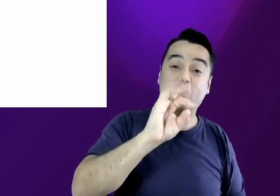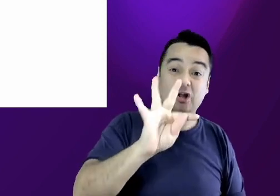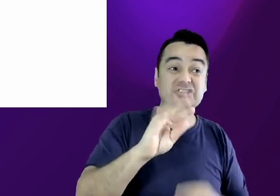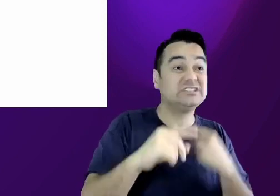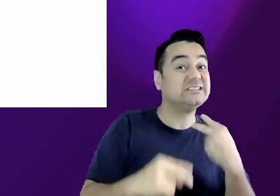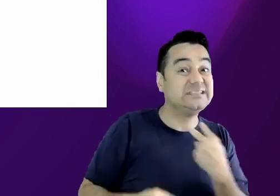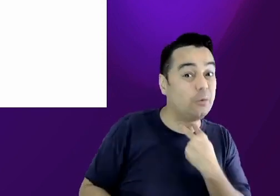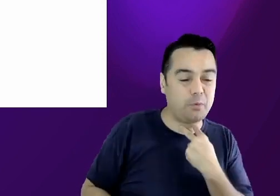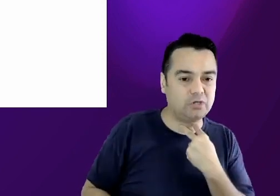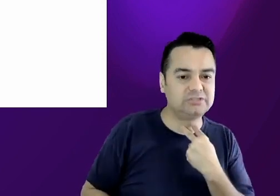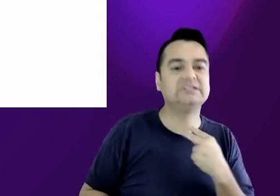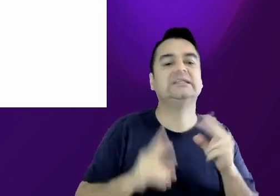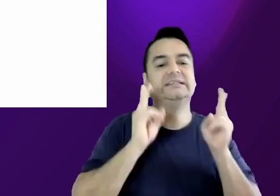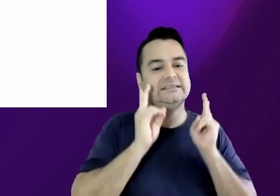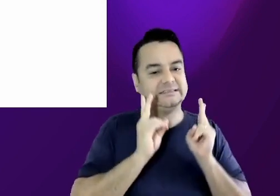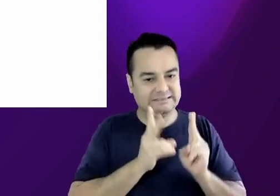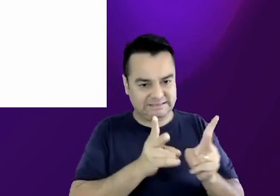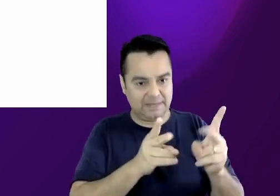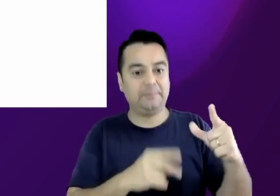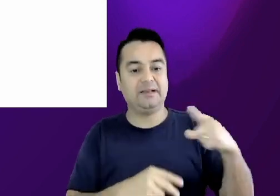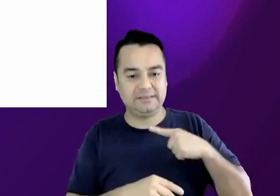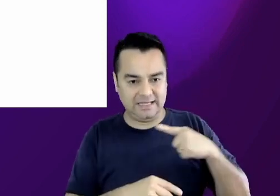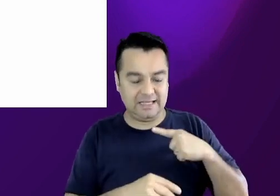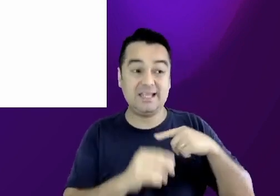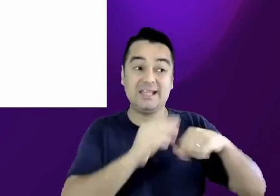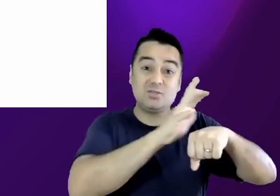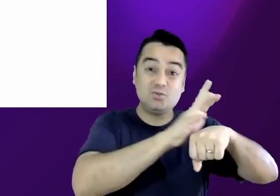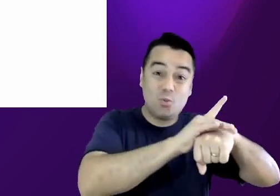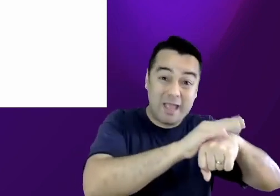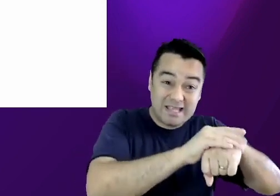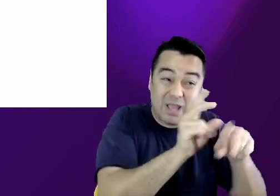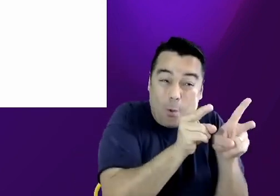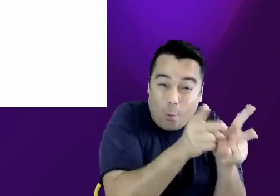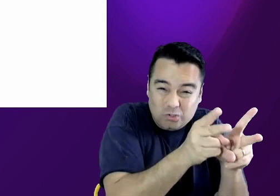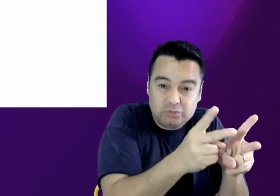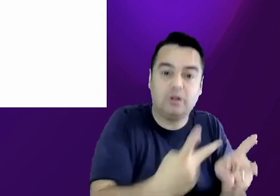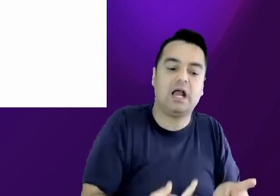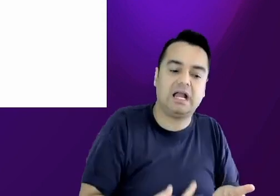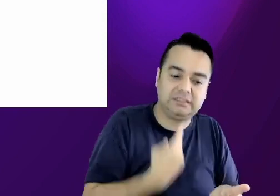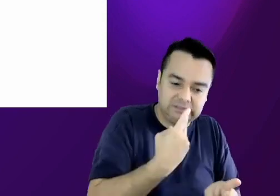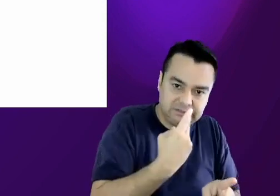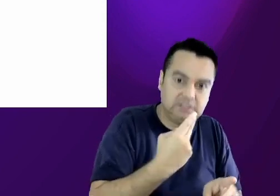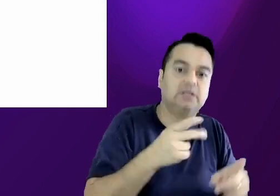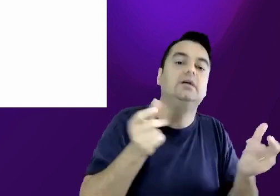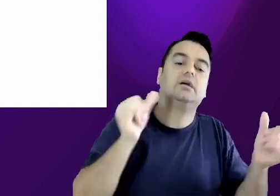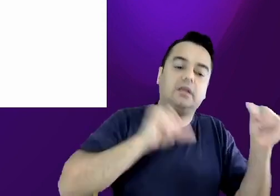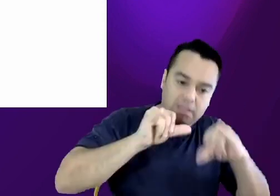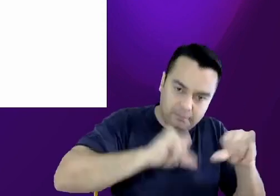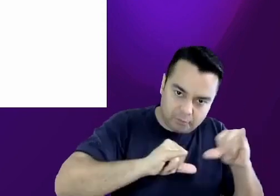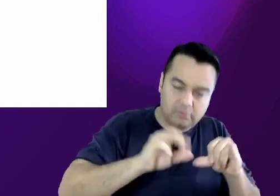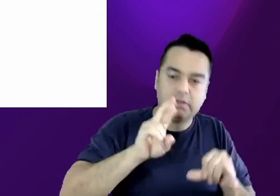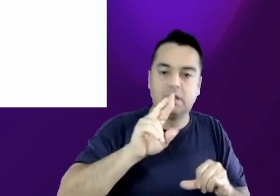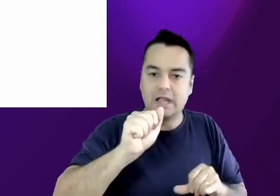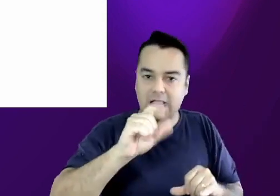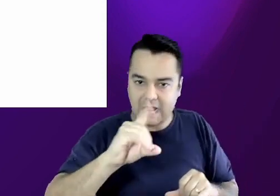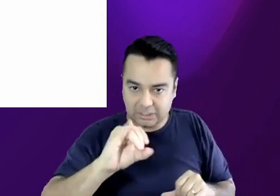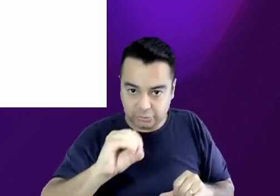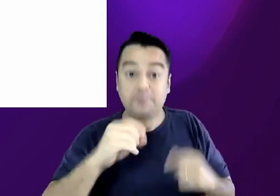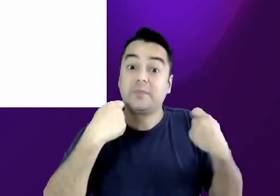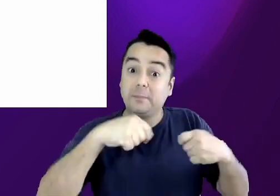dia, sempre que houver doença residual pós-quimio-radioterapia, associar a